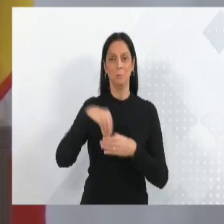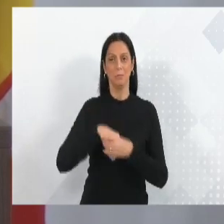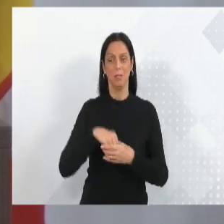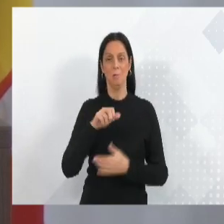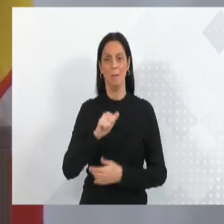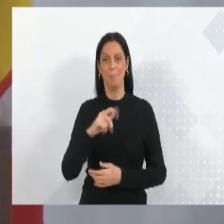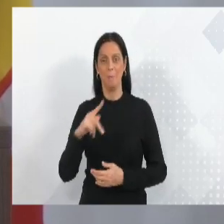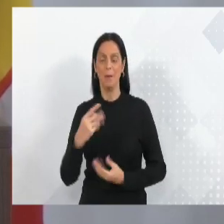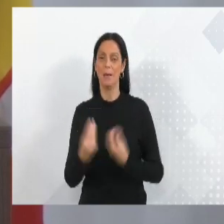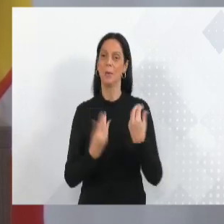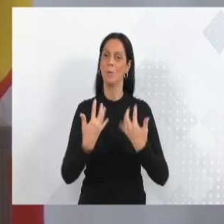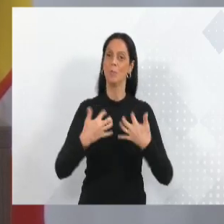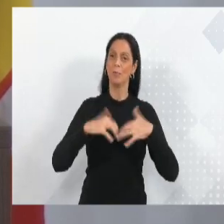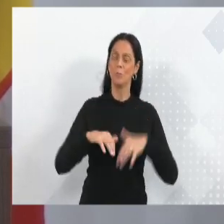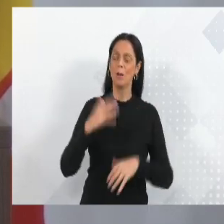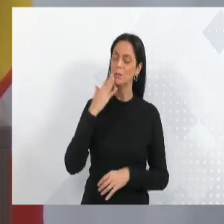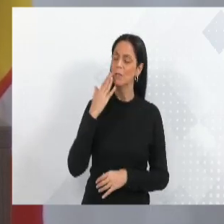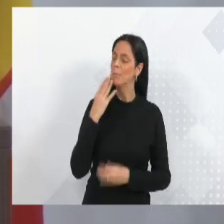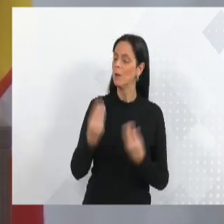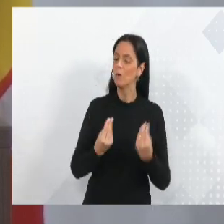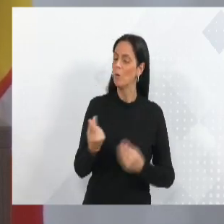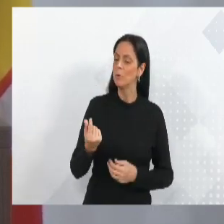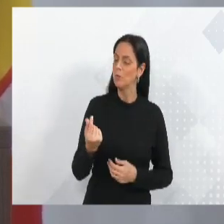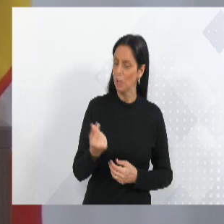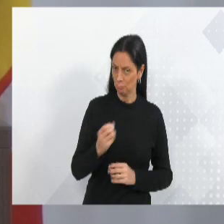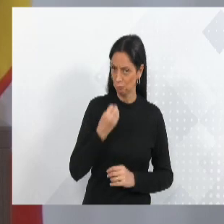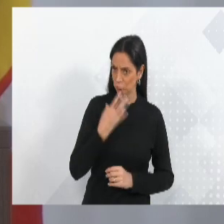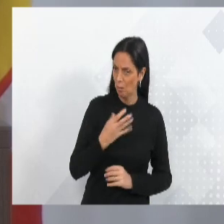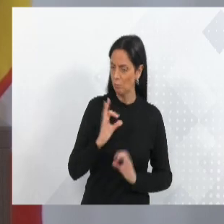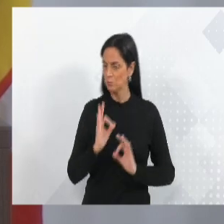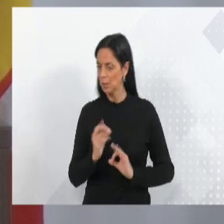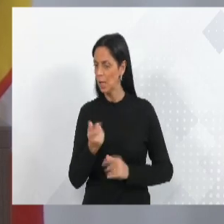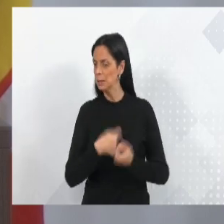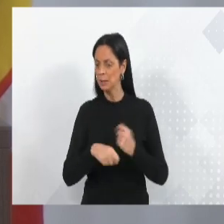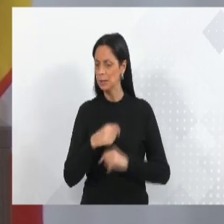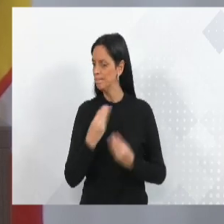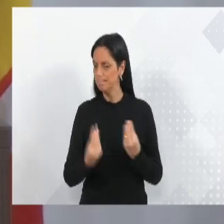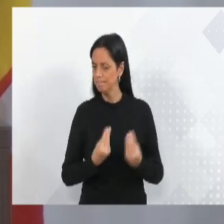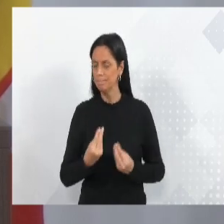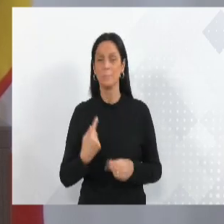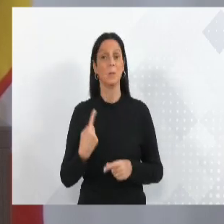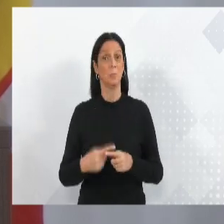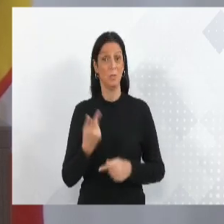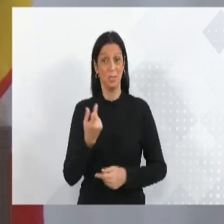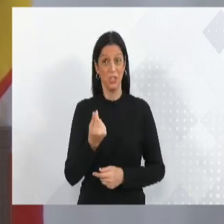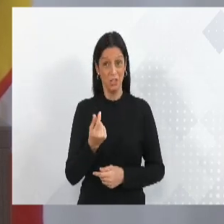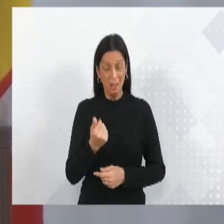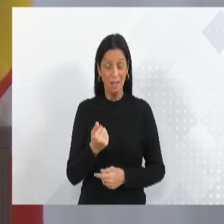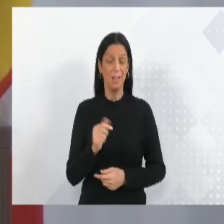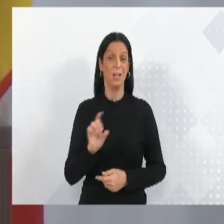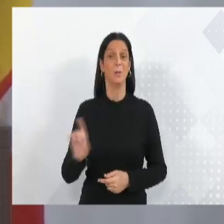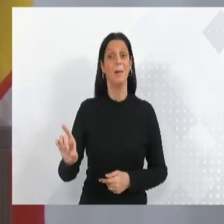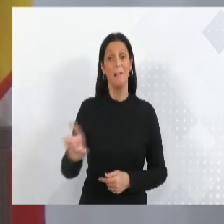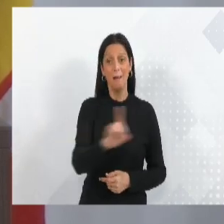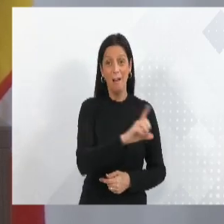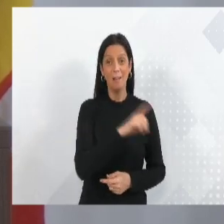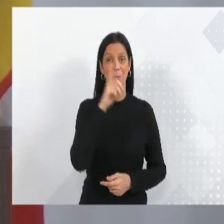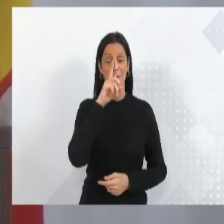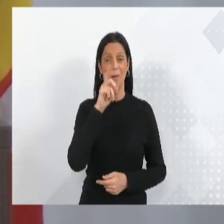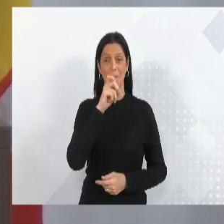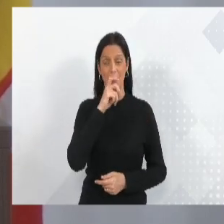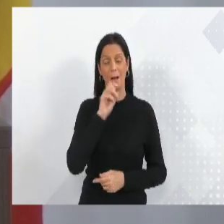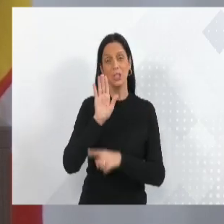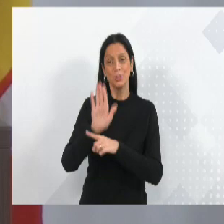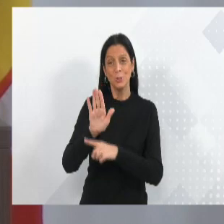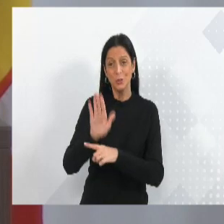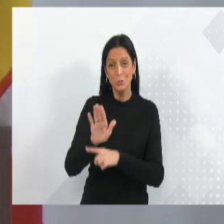saber da situação financeira de cada app que é ali que muitas vezes aquela contribuição básica de cada pai é que faz a